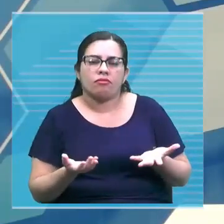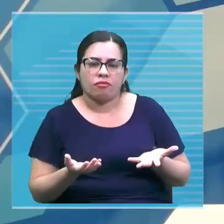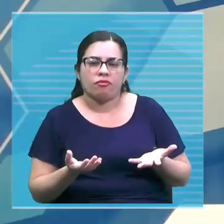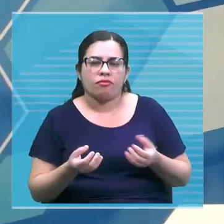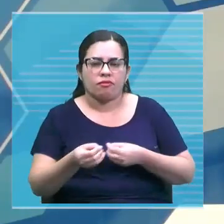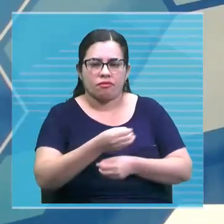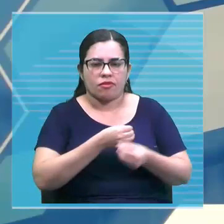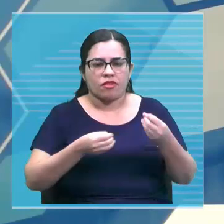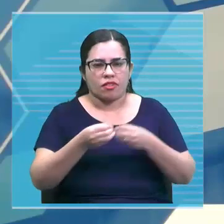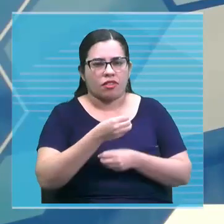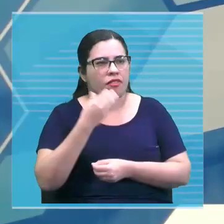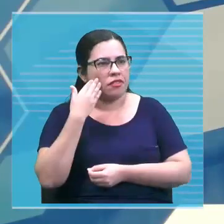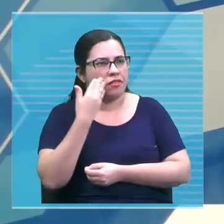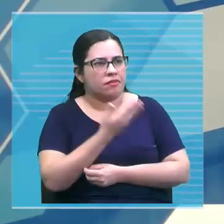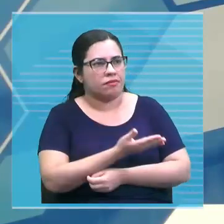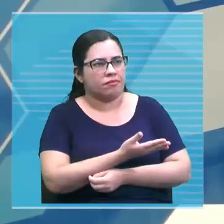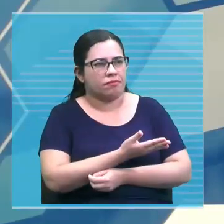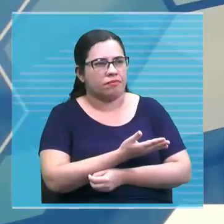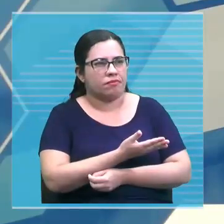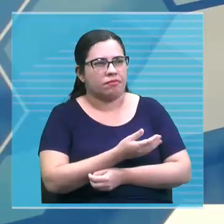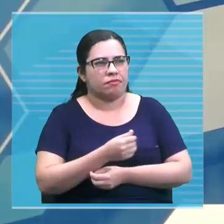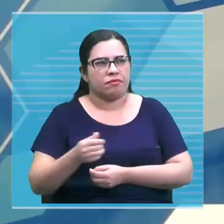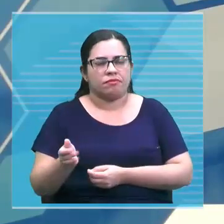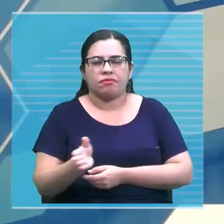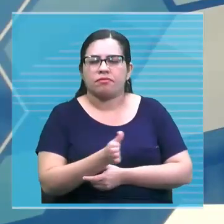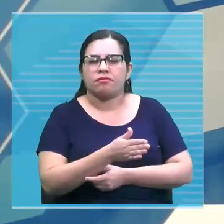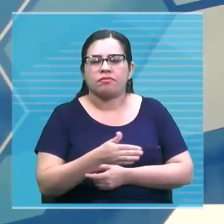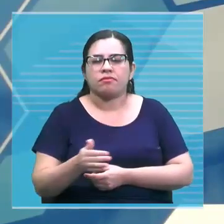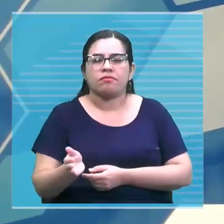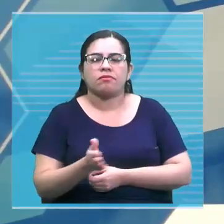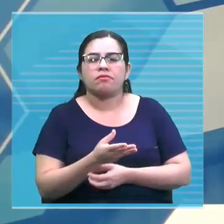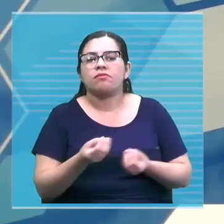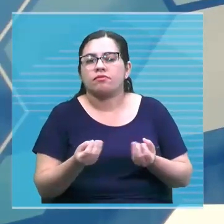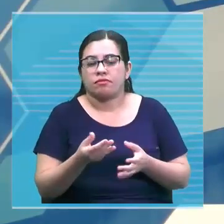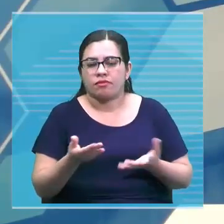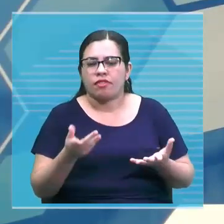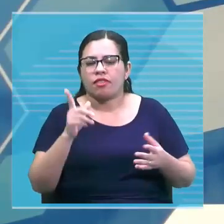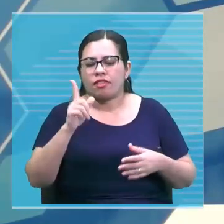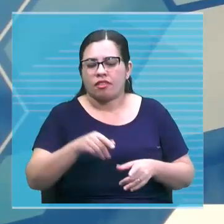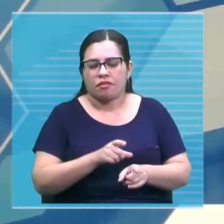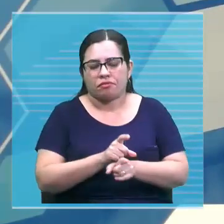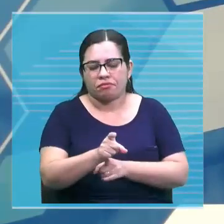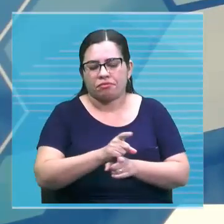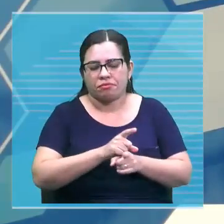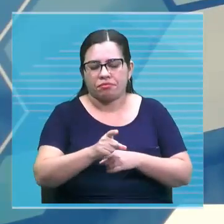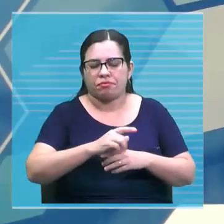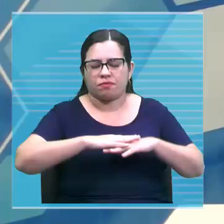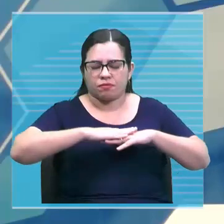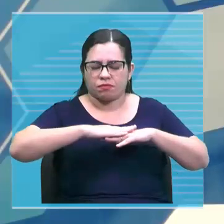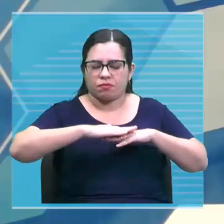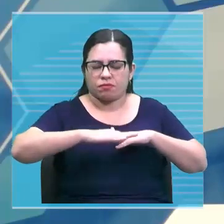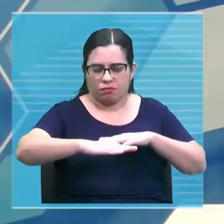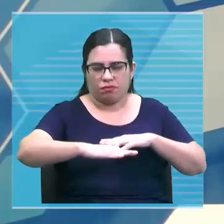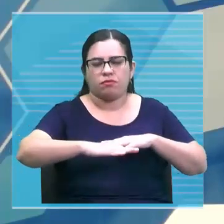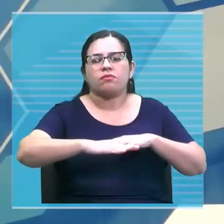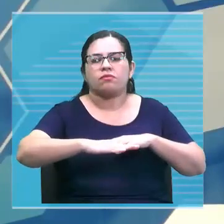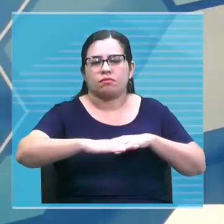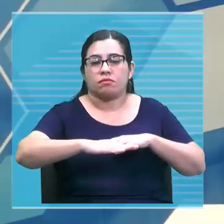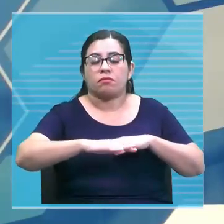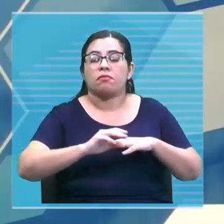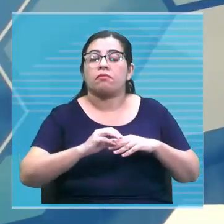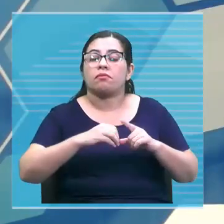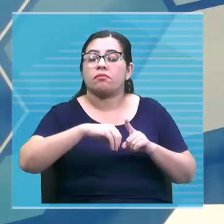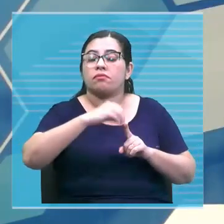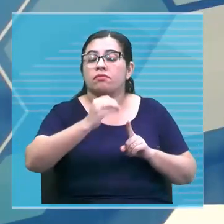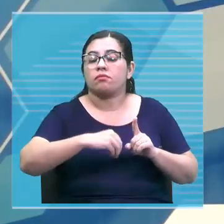movimento de vem e vai que direção é essa horizontal né e a onda Professor a